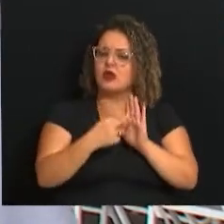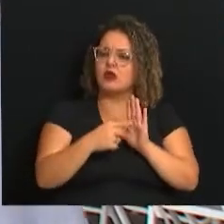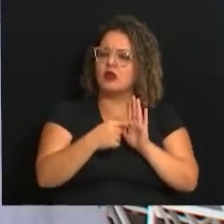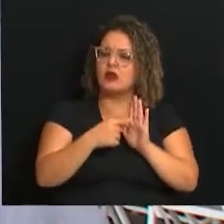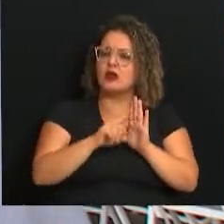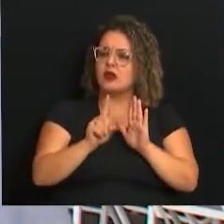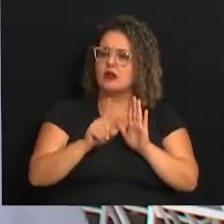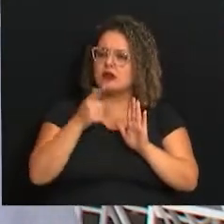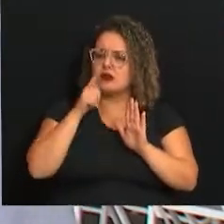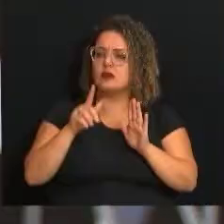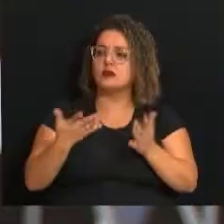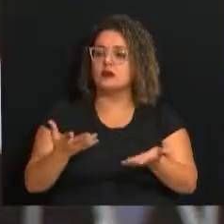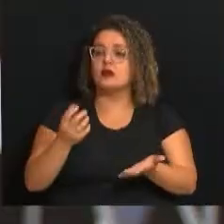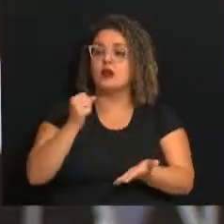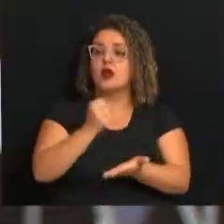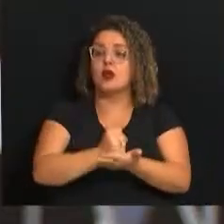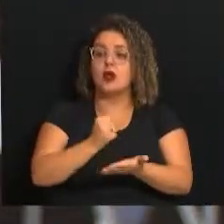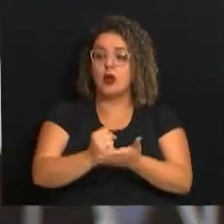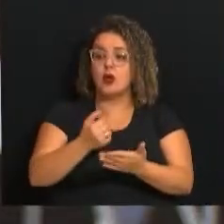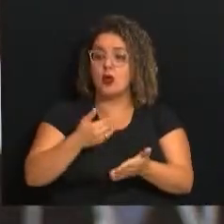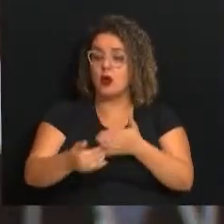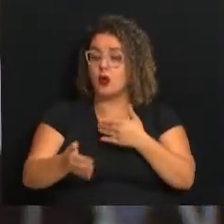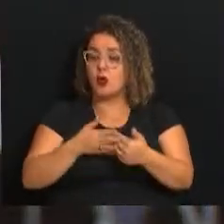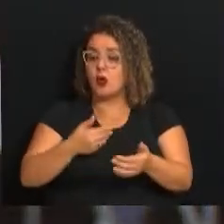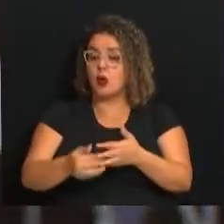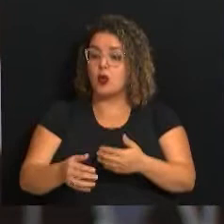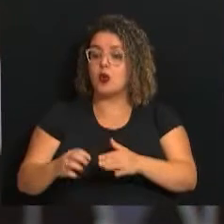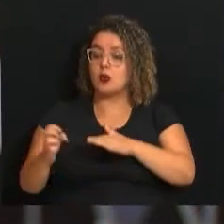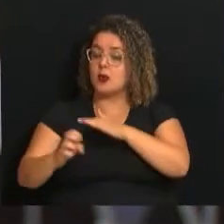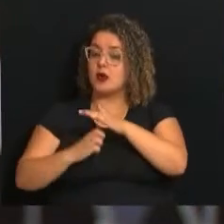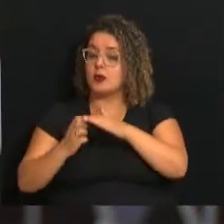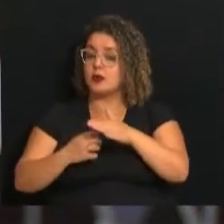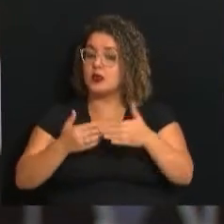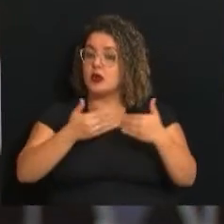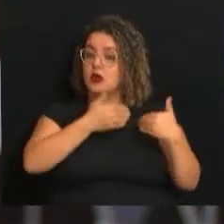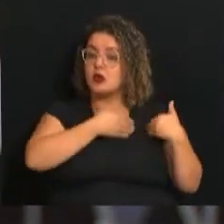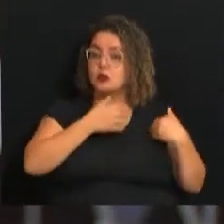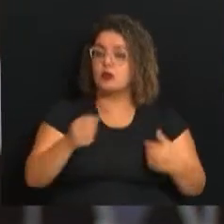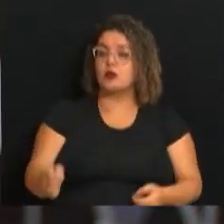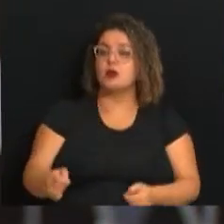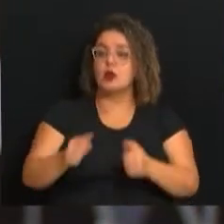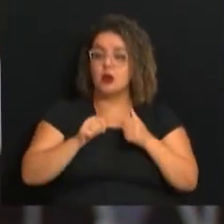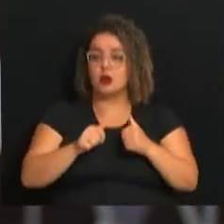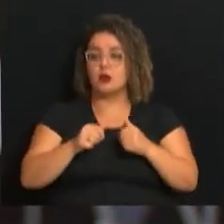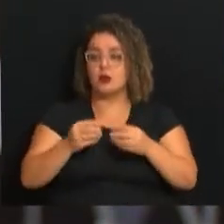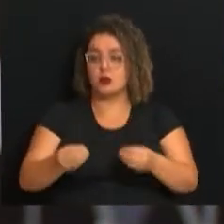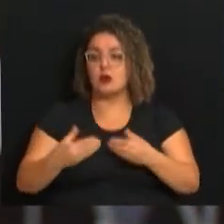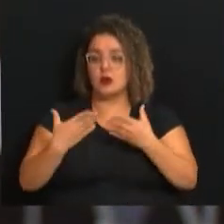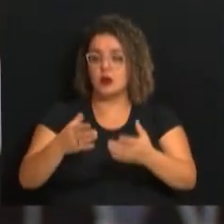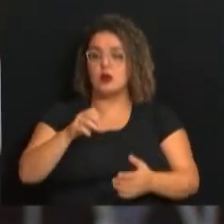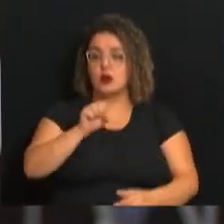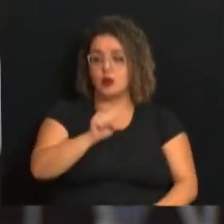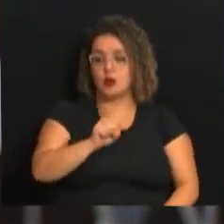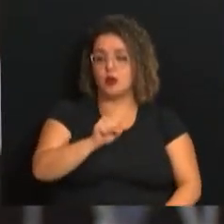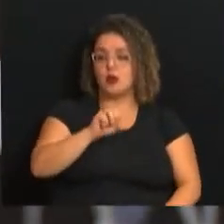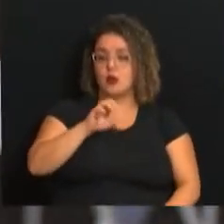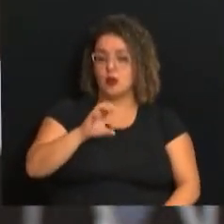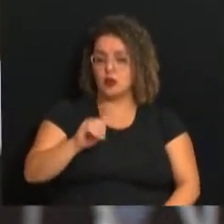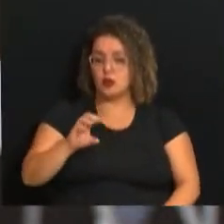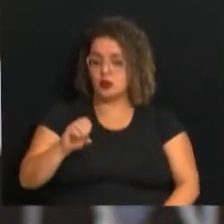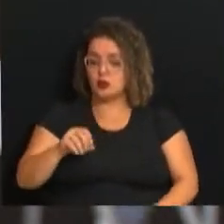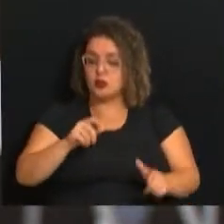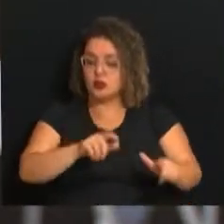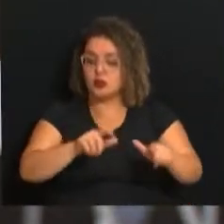aqui nomes que não tá funcionando o contrato prevê que qualquer empresa responsável por esse benefício oferecida pelo menos